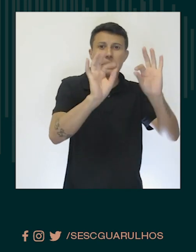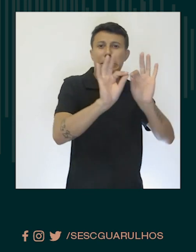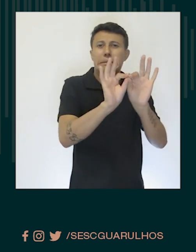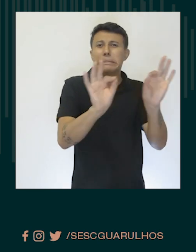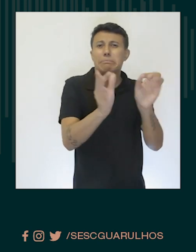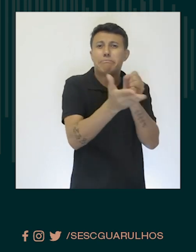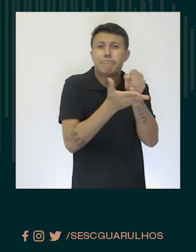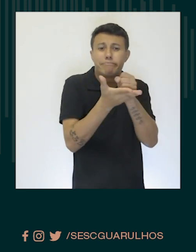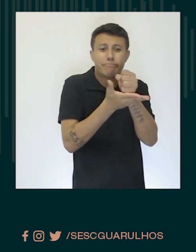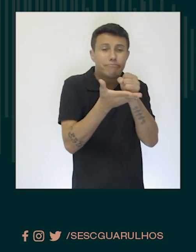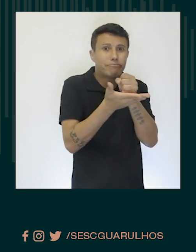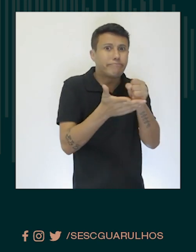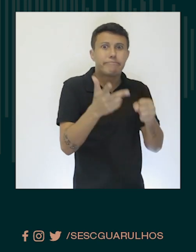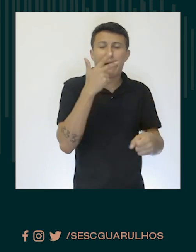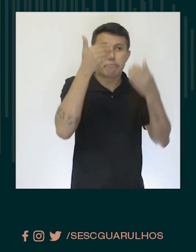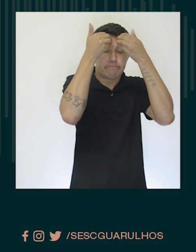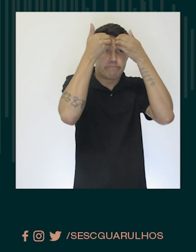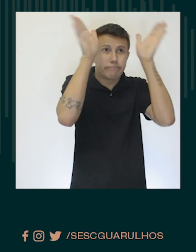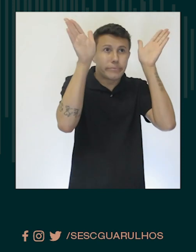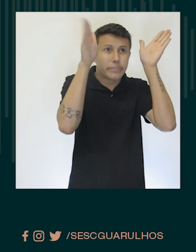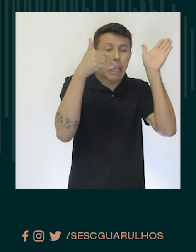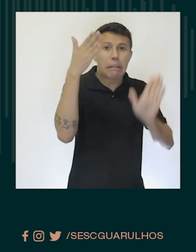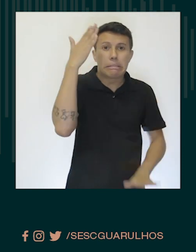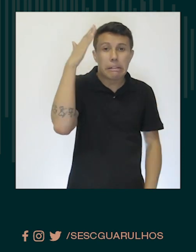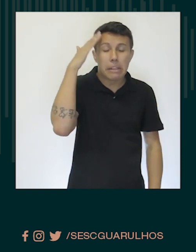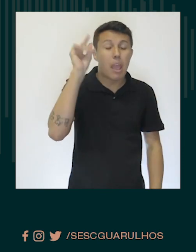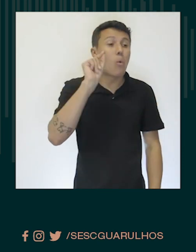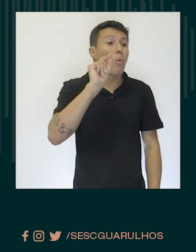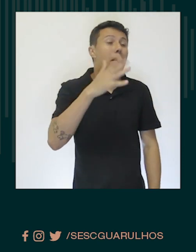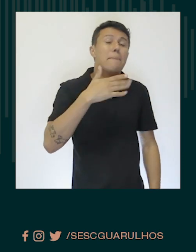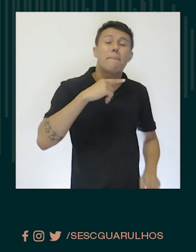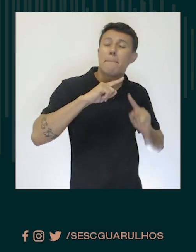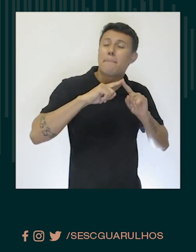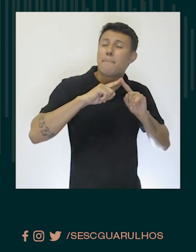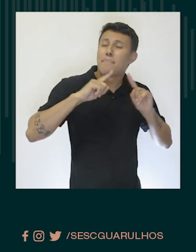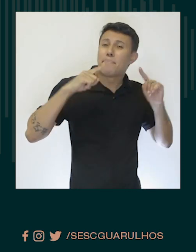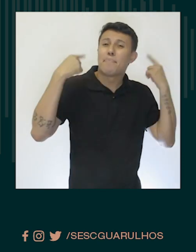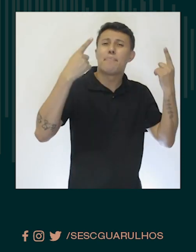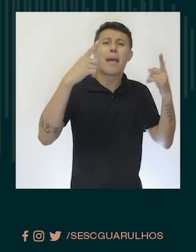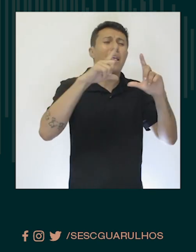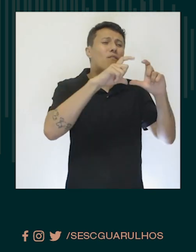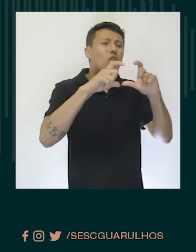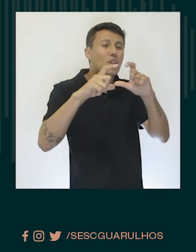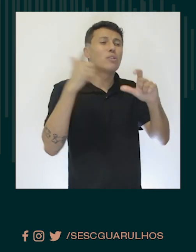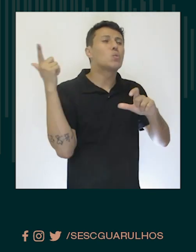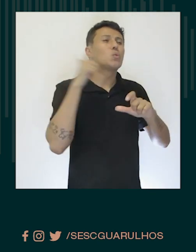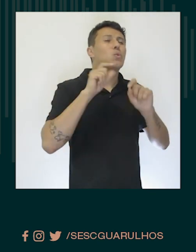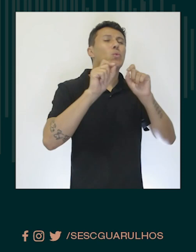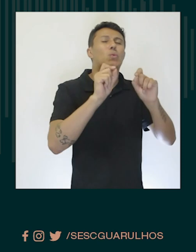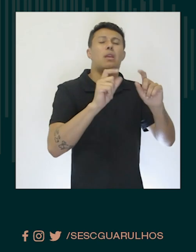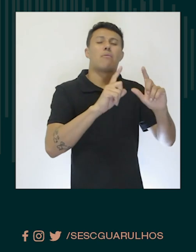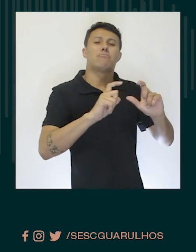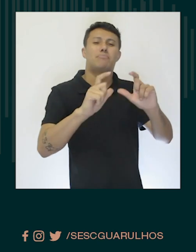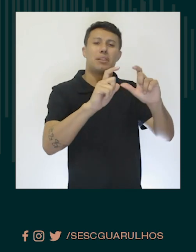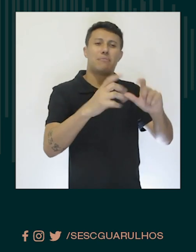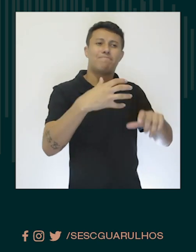me fez entender mais a fotografia, me deu mobilidade para eu poder fazer o que eu estava querendo fazer ali no